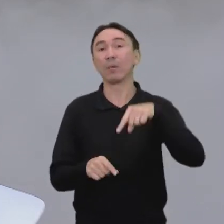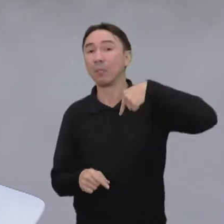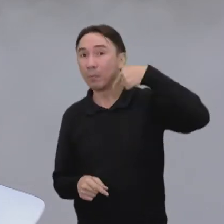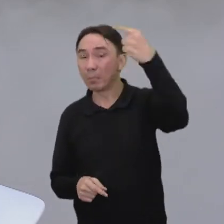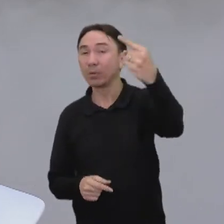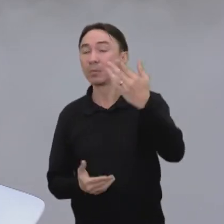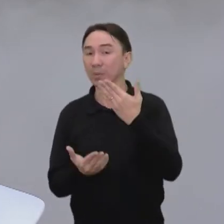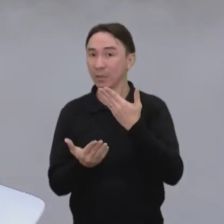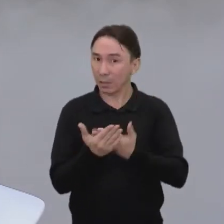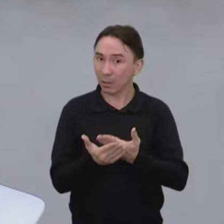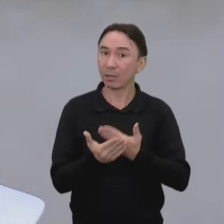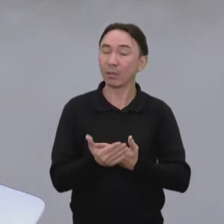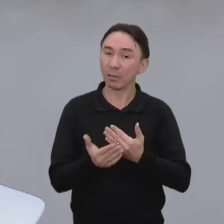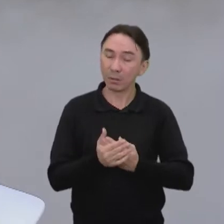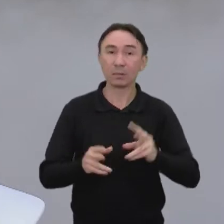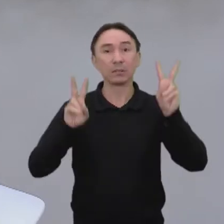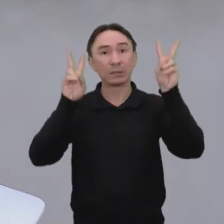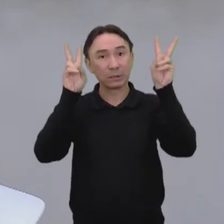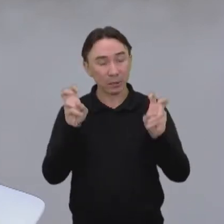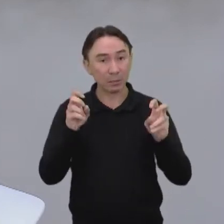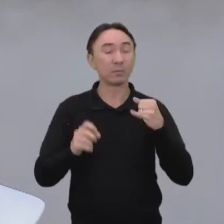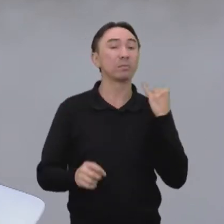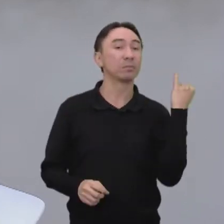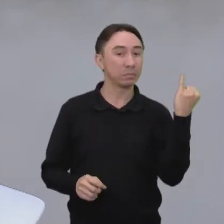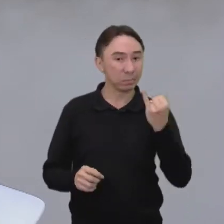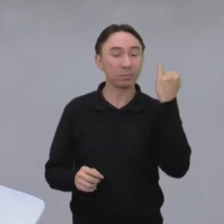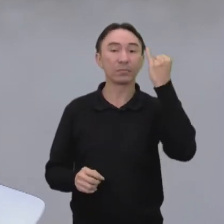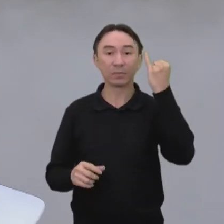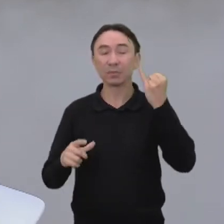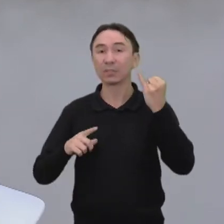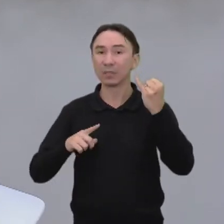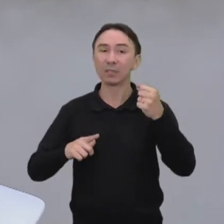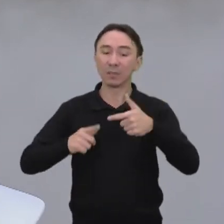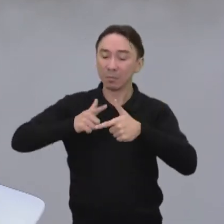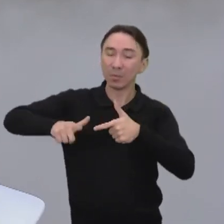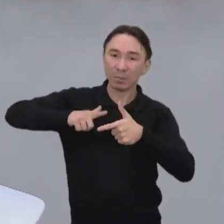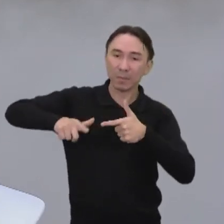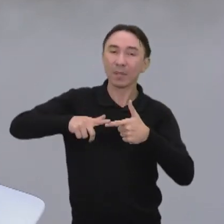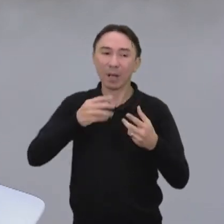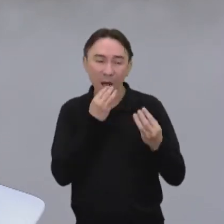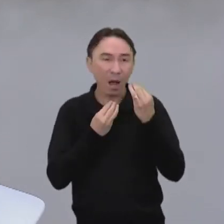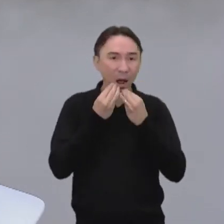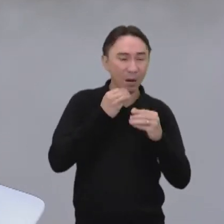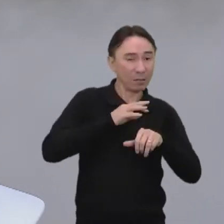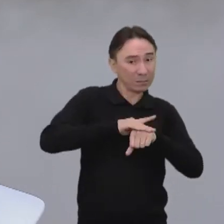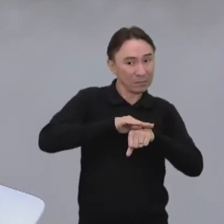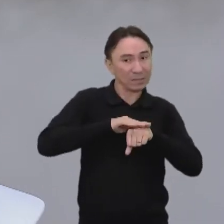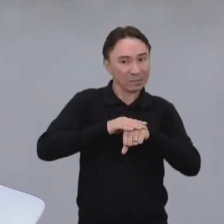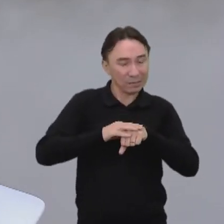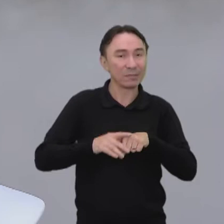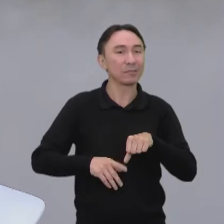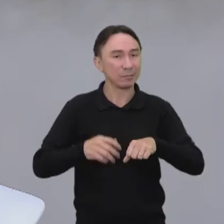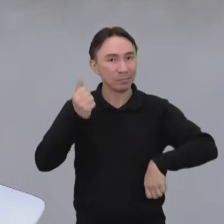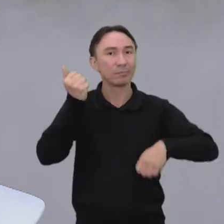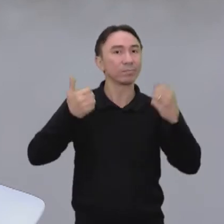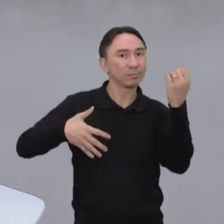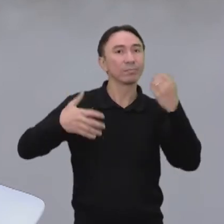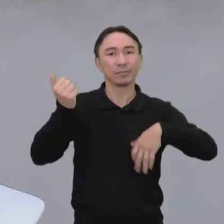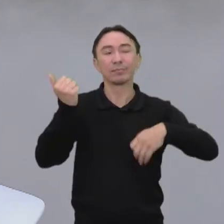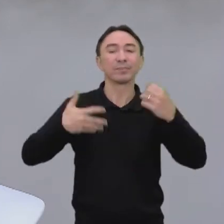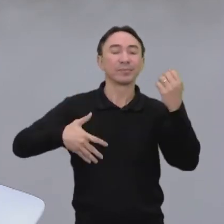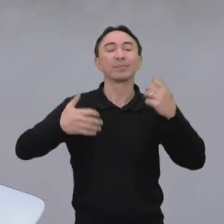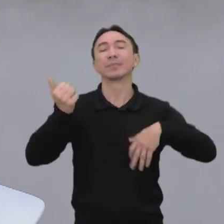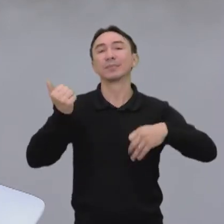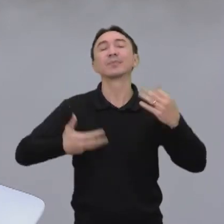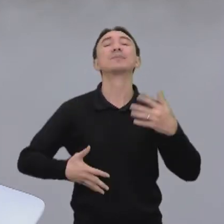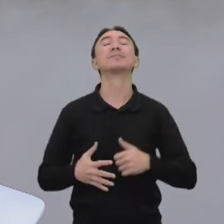muito importantes que a gente vai tratar aí dos transtornos alimentares. E aí, então, né, já iniciando